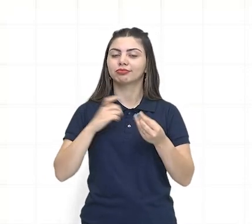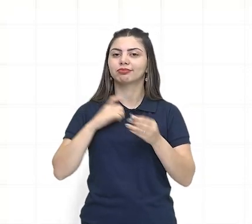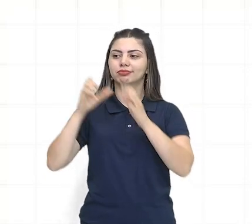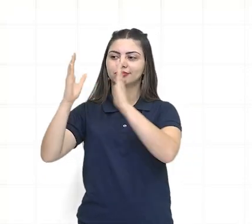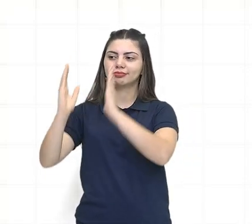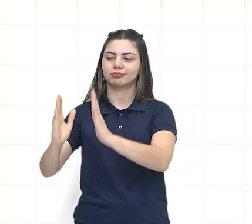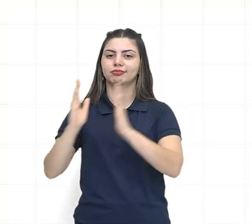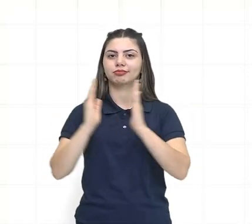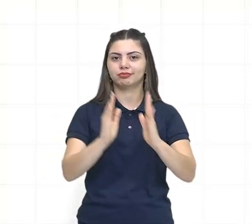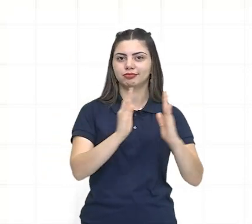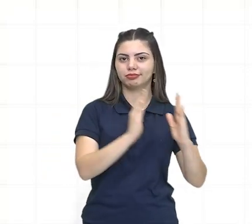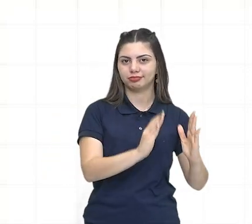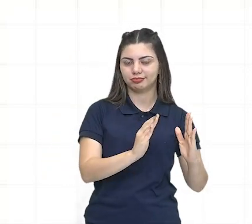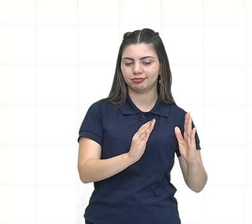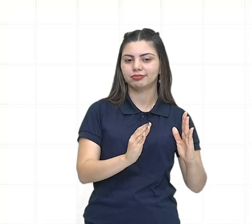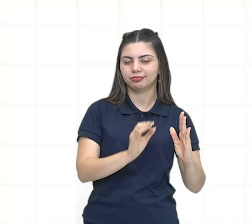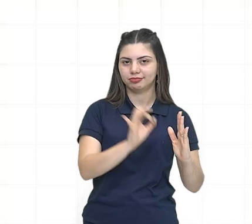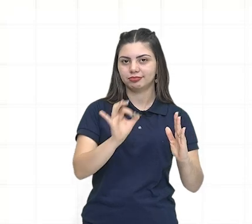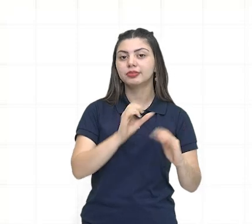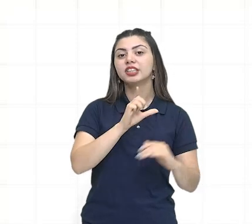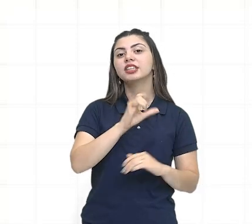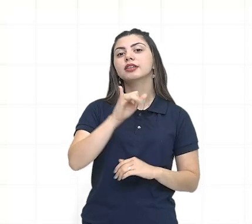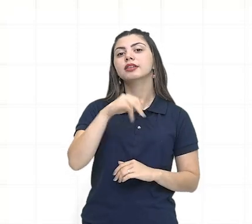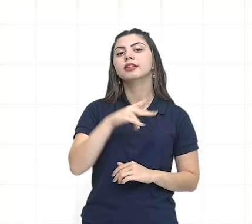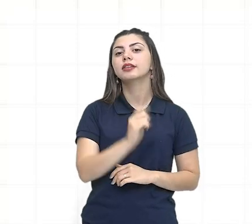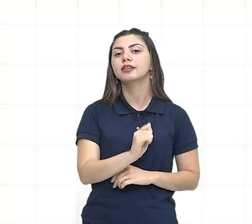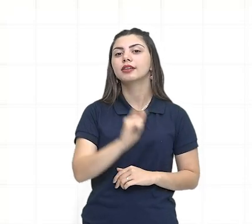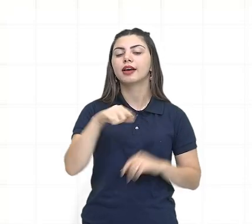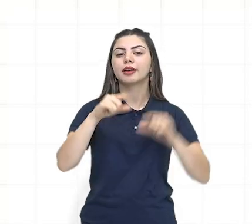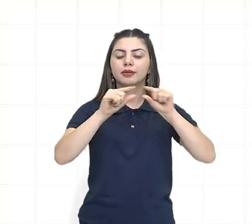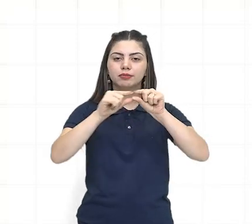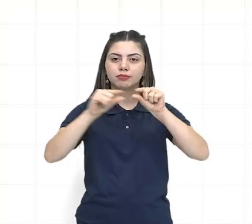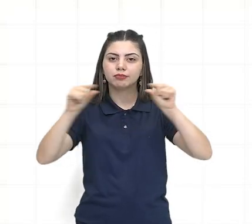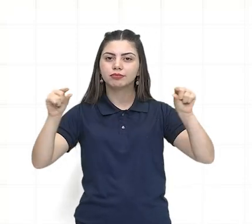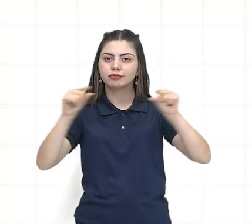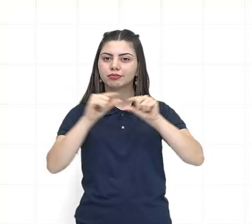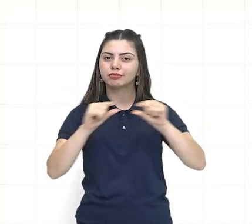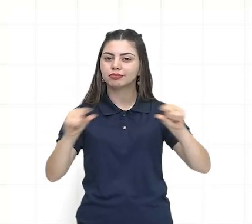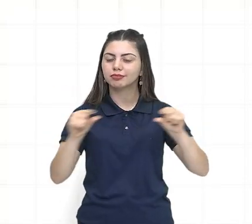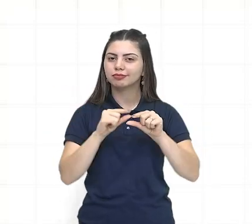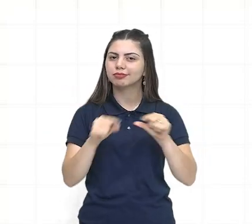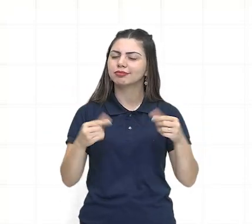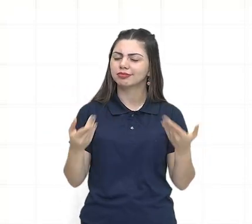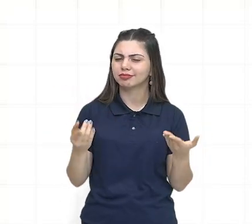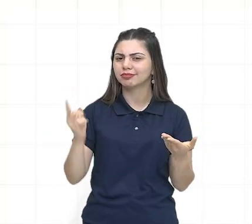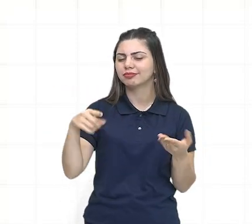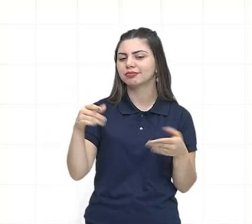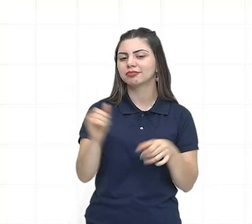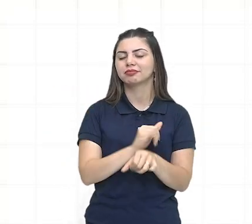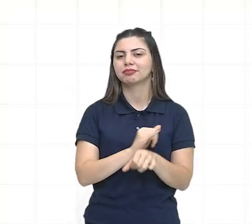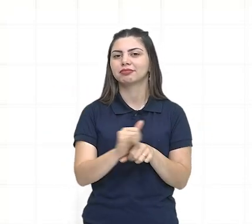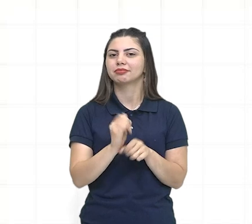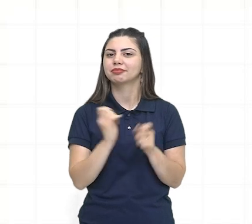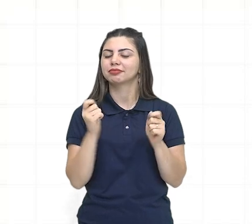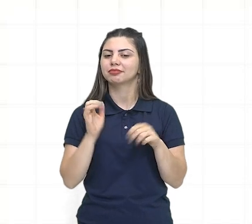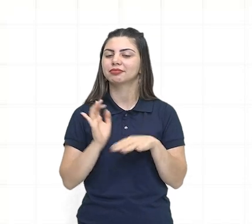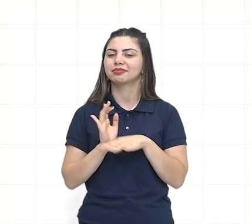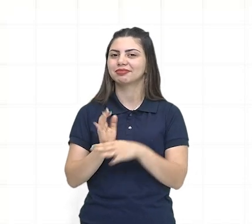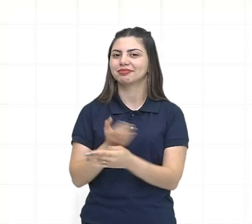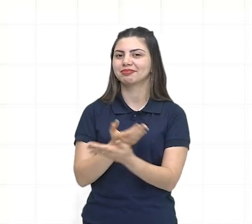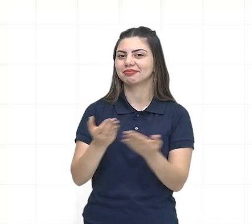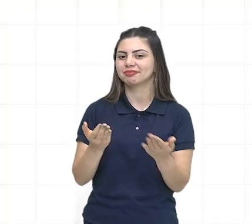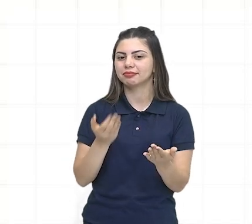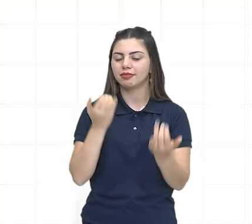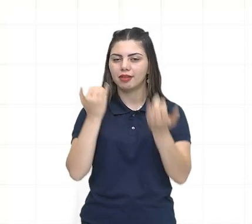deitado, tá? Uma tática aí, como o pessoal chama de macete, para você conseguir distinguir o posicionamento